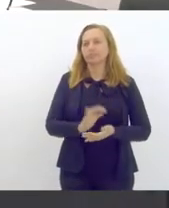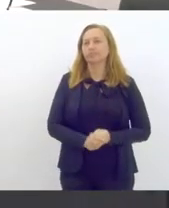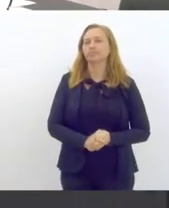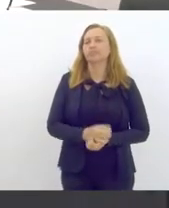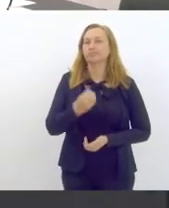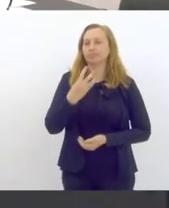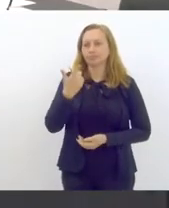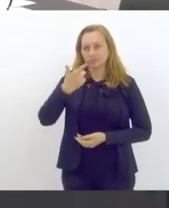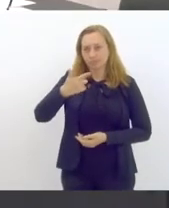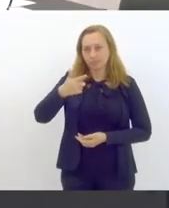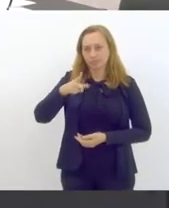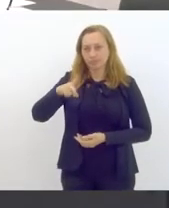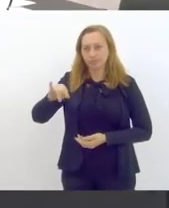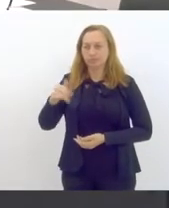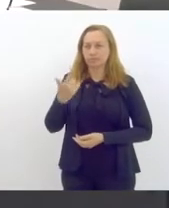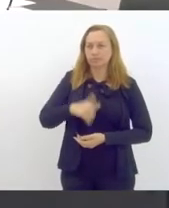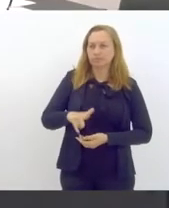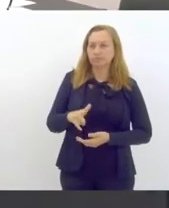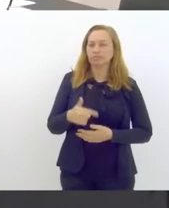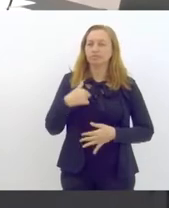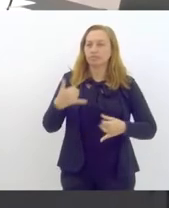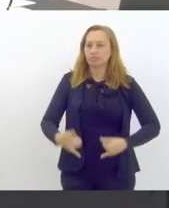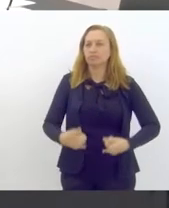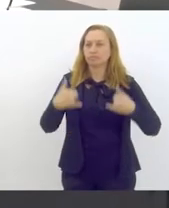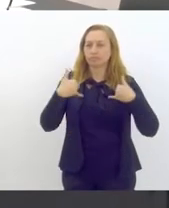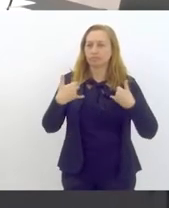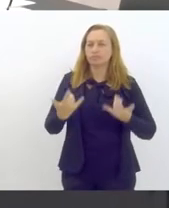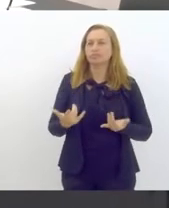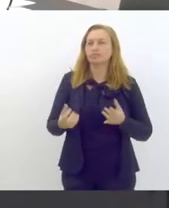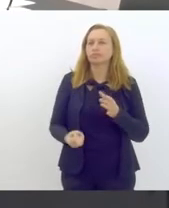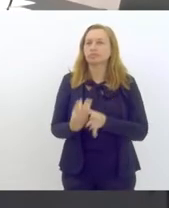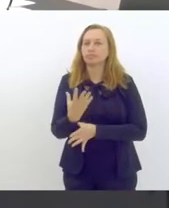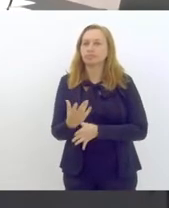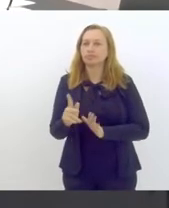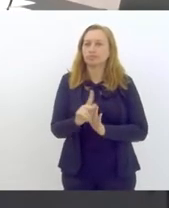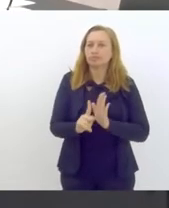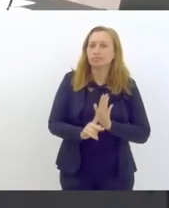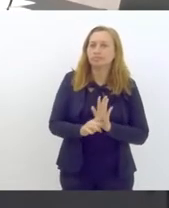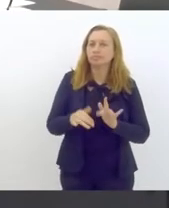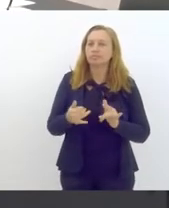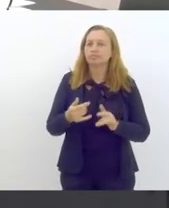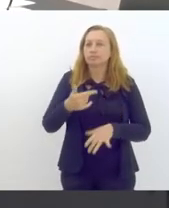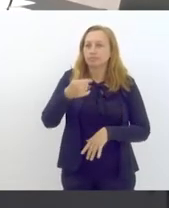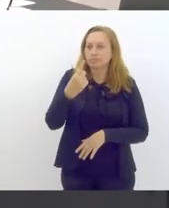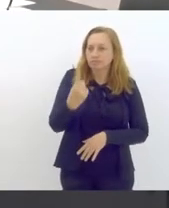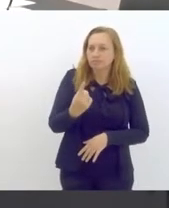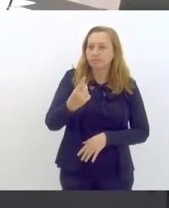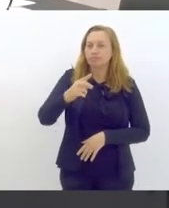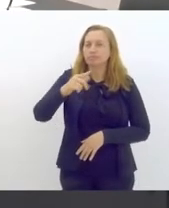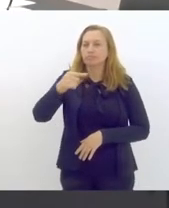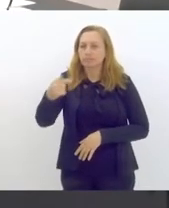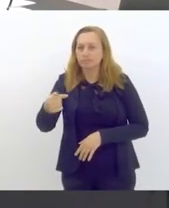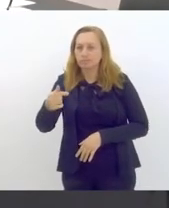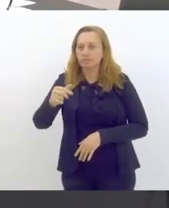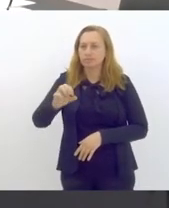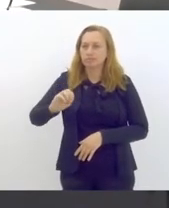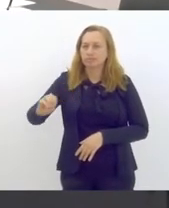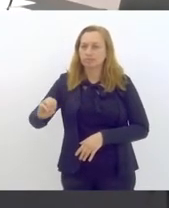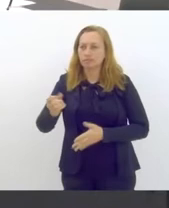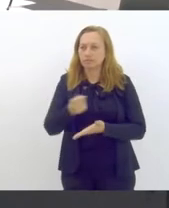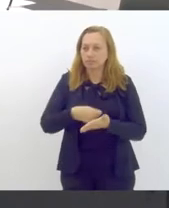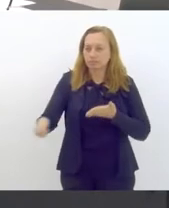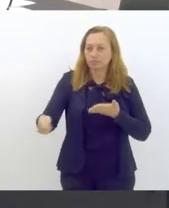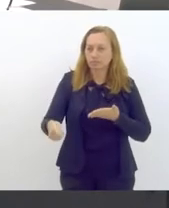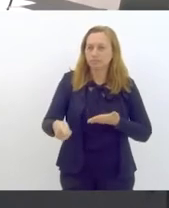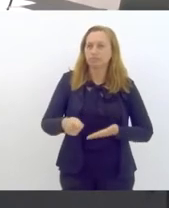Bom dia novamente, pessoal. A gente ficou muito orgulhoso quando lançou esse projeto. Nós atingimos as 1.700 assinaturas num evento chamado Green